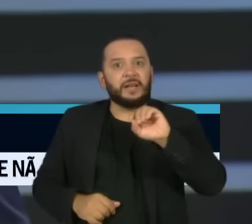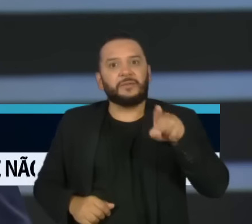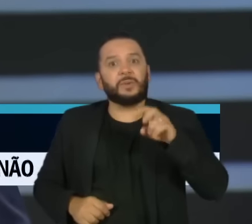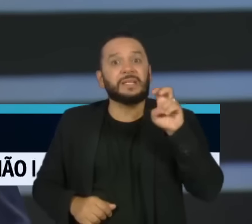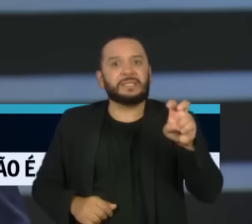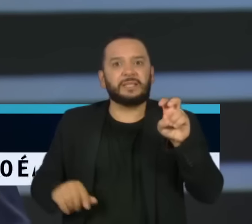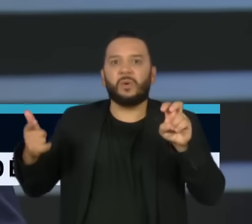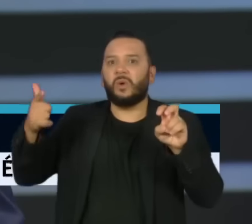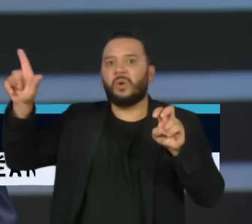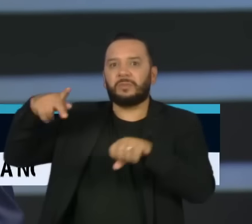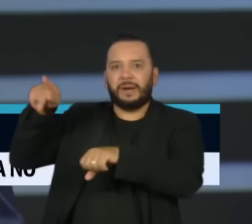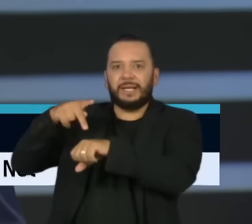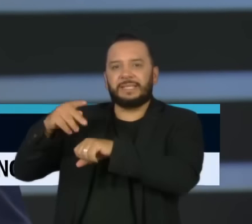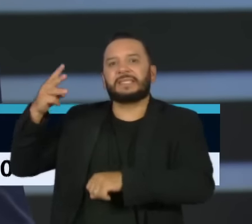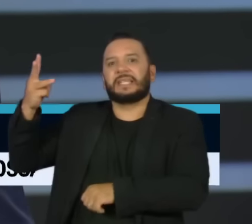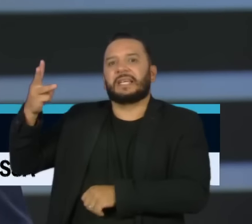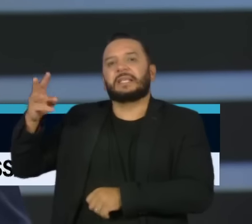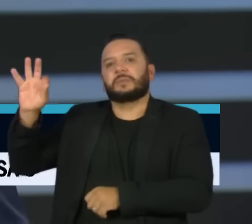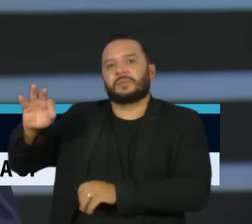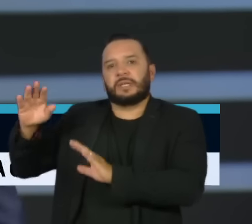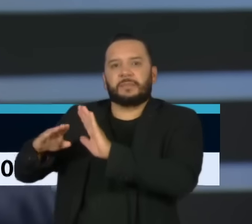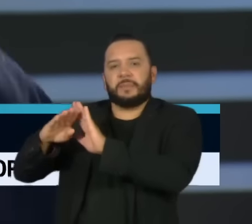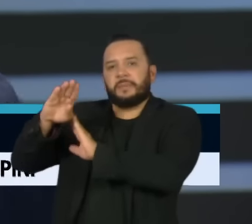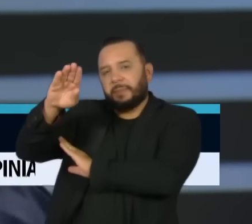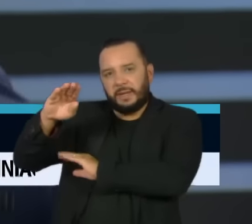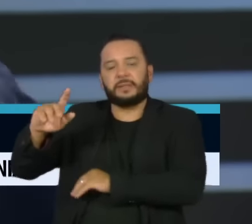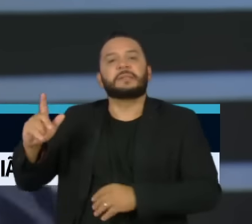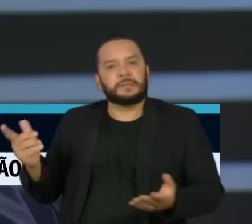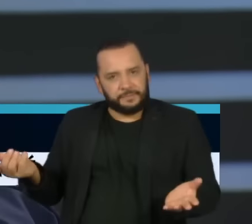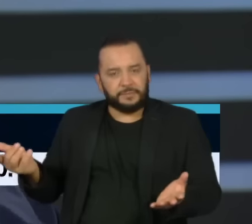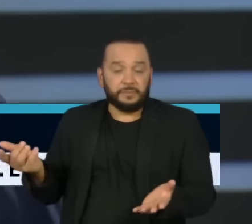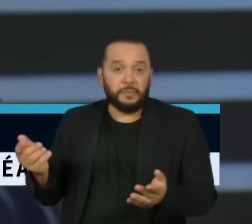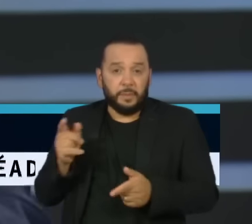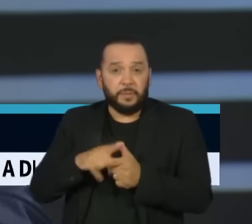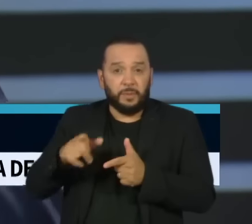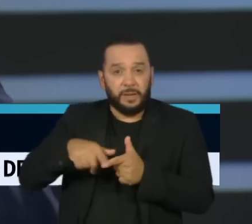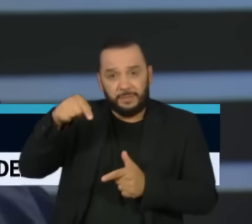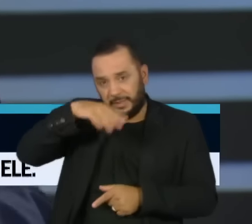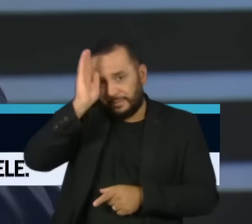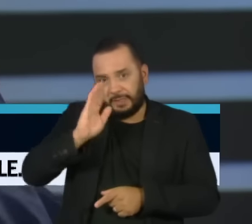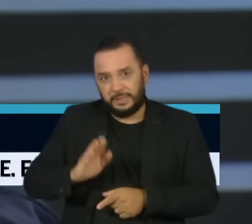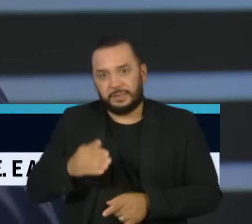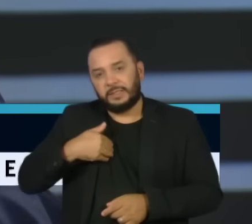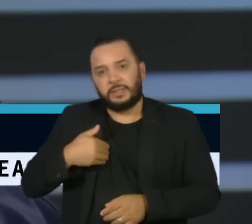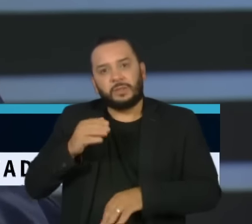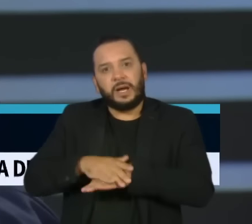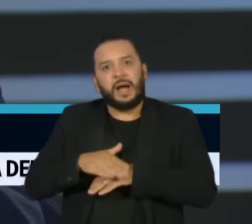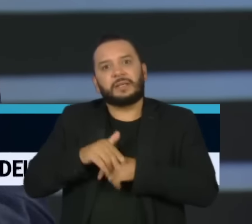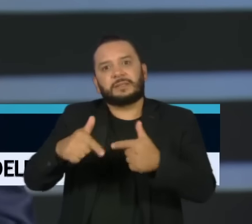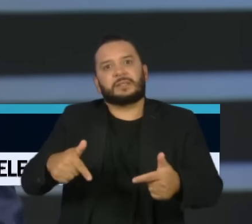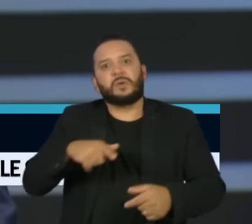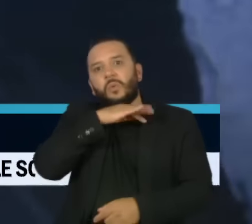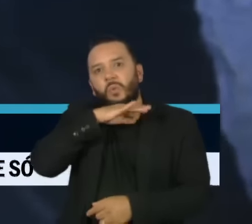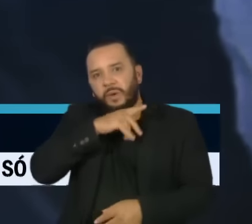positivo, aproximadamente, e os emergentes um pouco mais. Quer dizer, é um problema nosso, da péssima política econômica desse